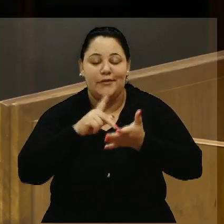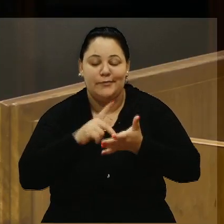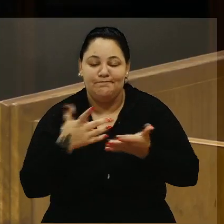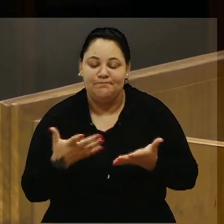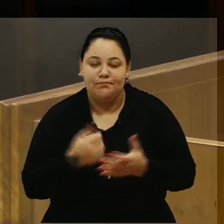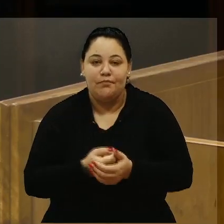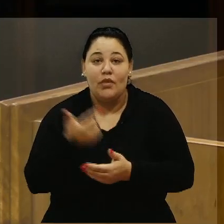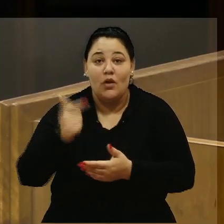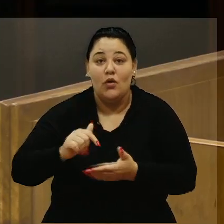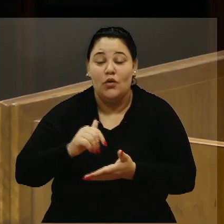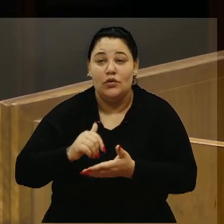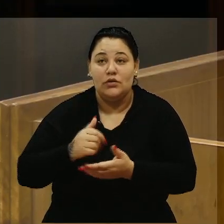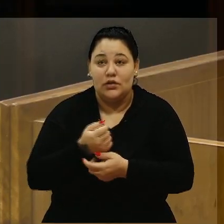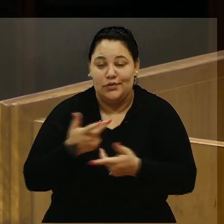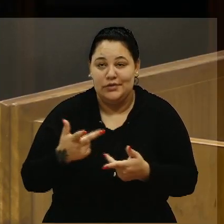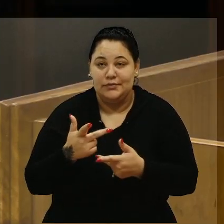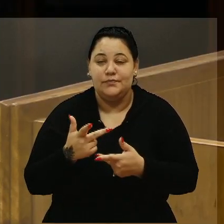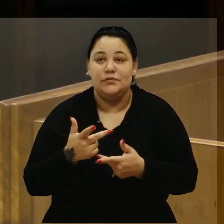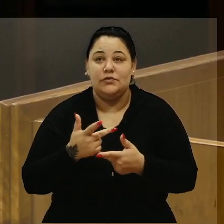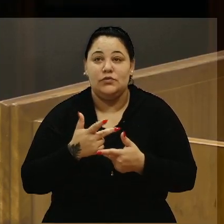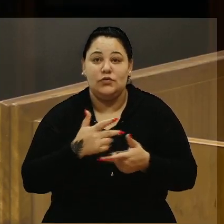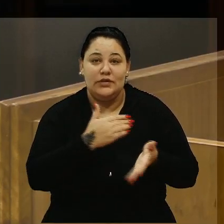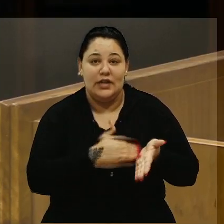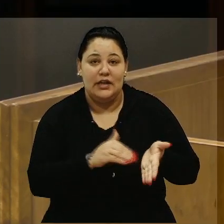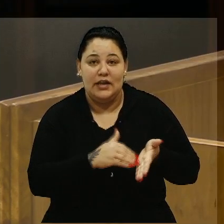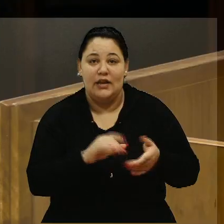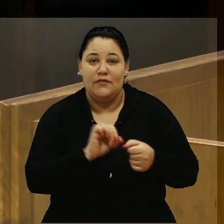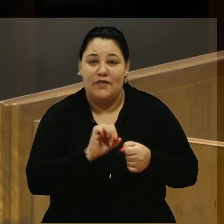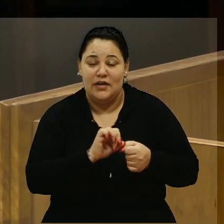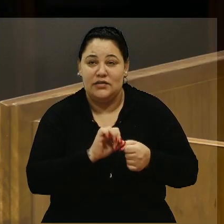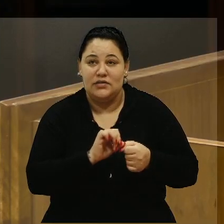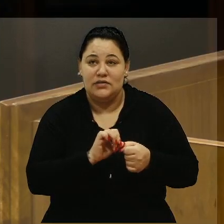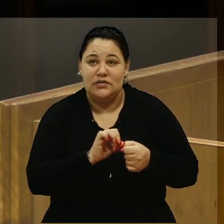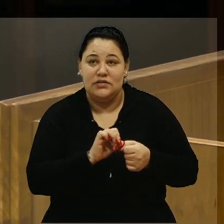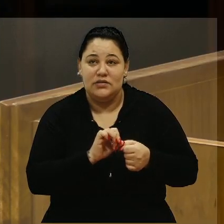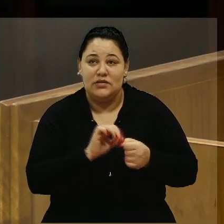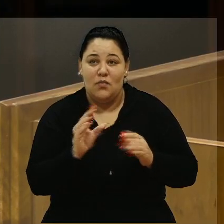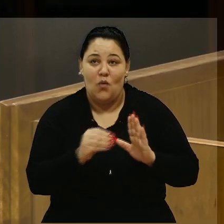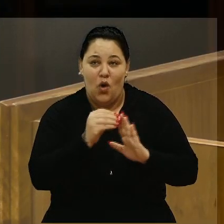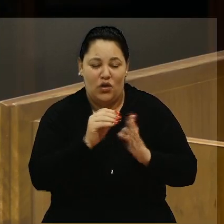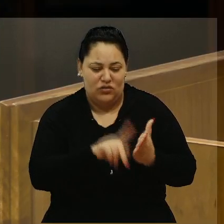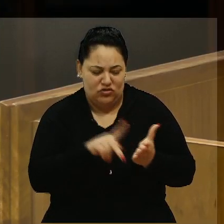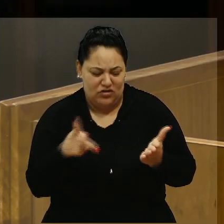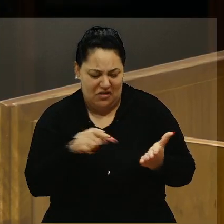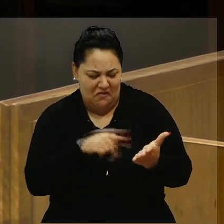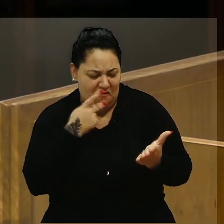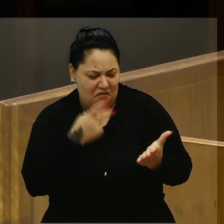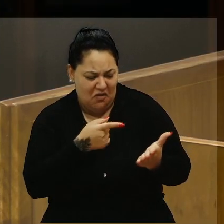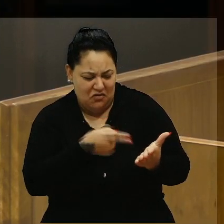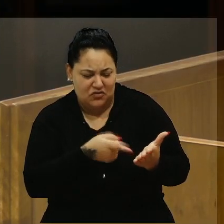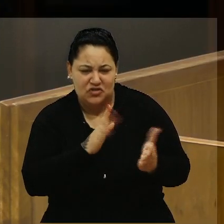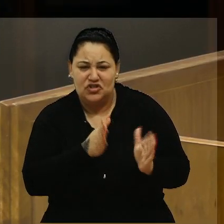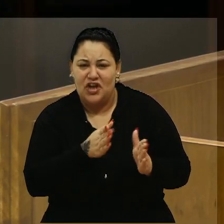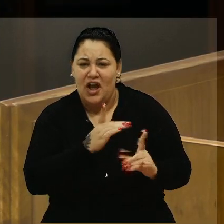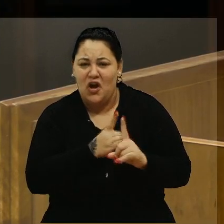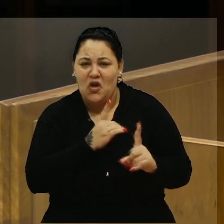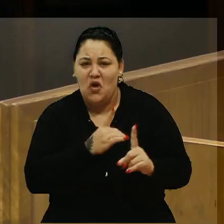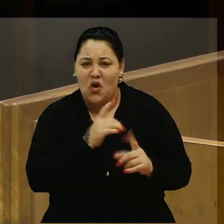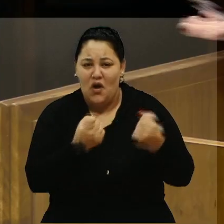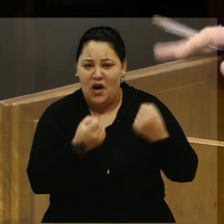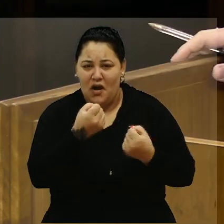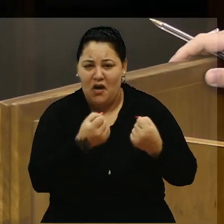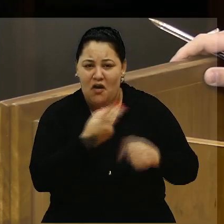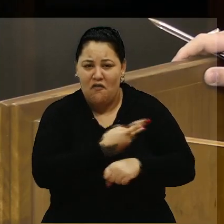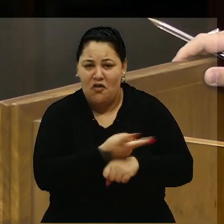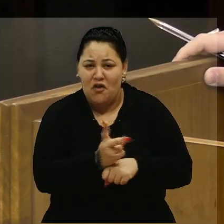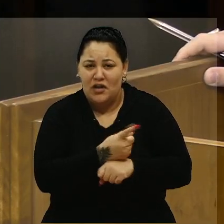secretário faz um contraponto ao nosso abaixo-assinado, saiu até no jornal, que ele fala que já foi flagrado ali carro a mais de 140 por hora. Sempre